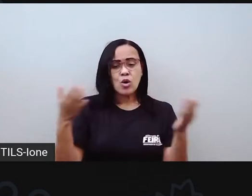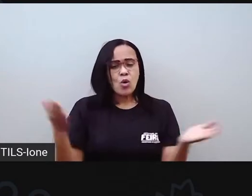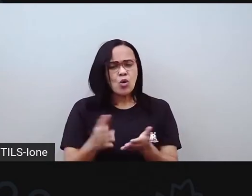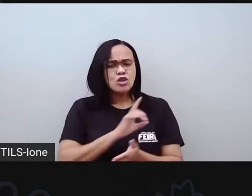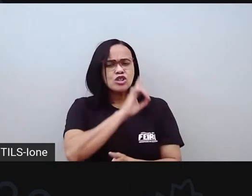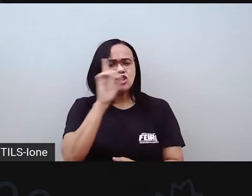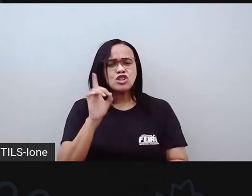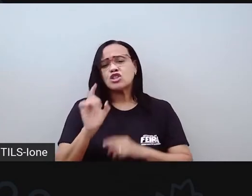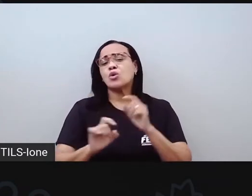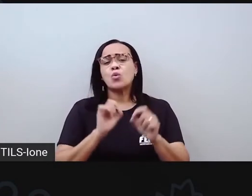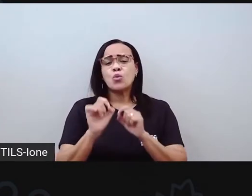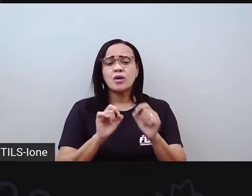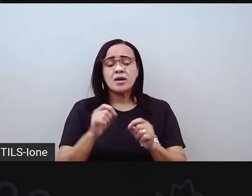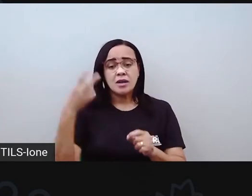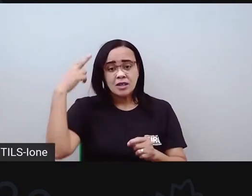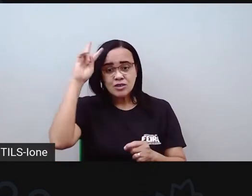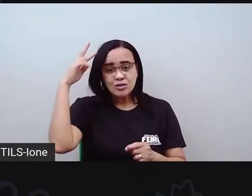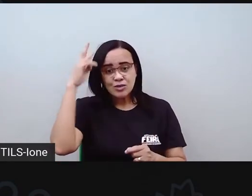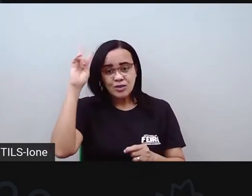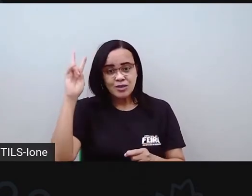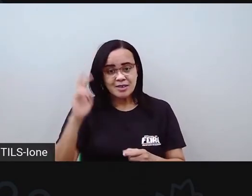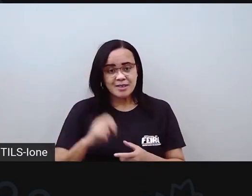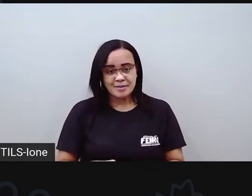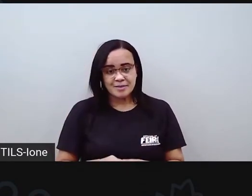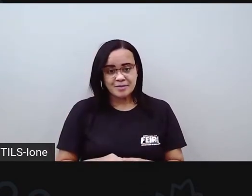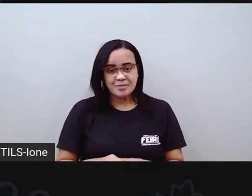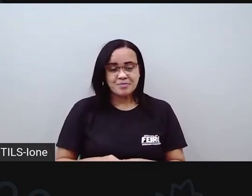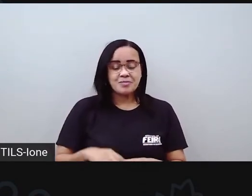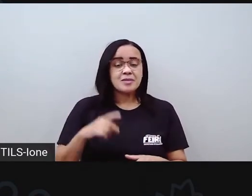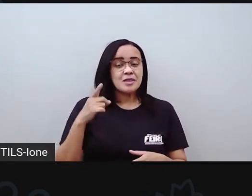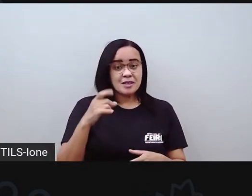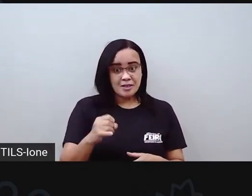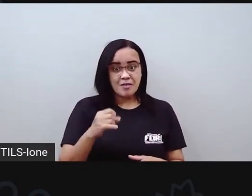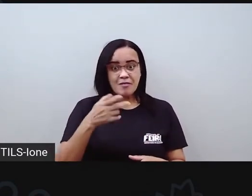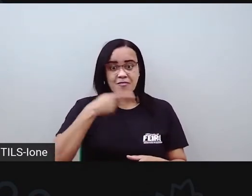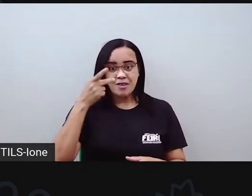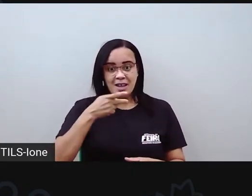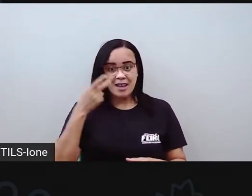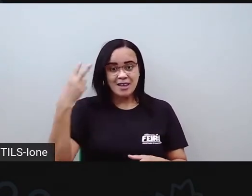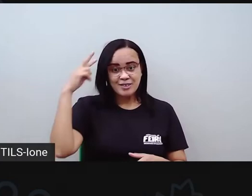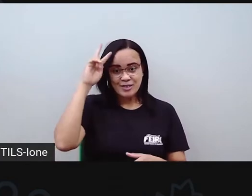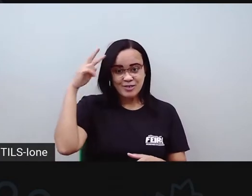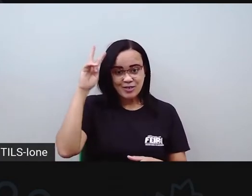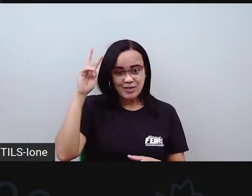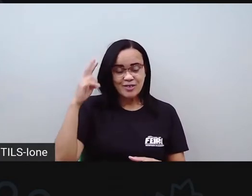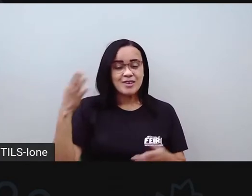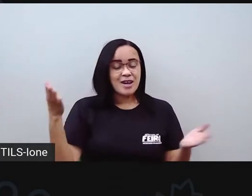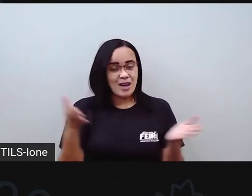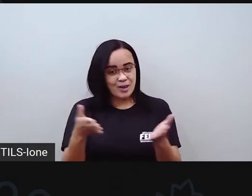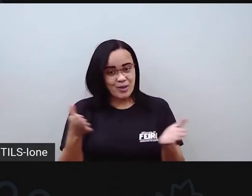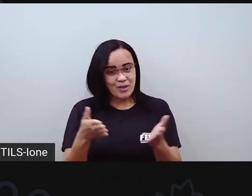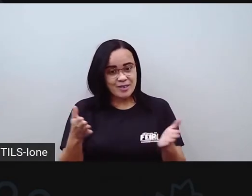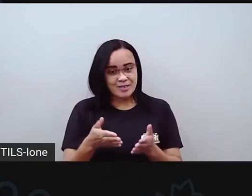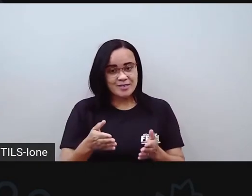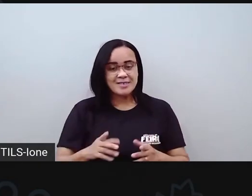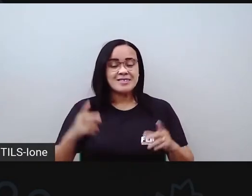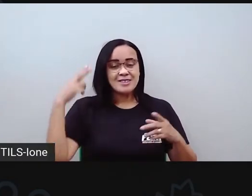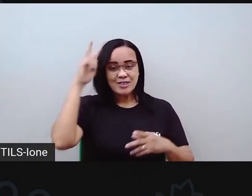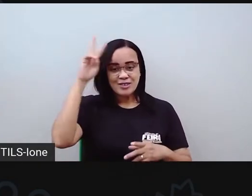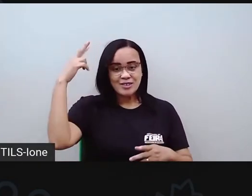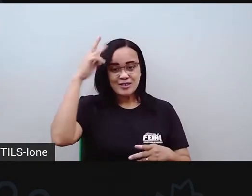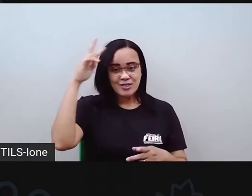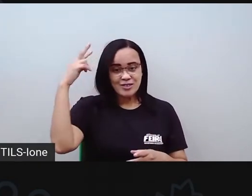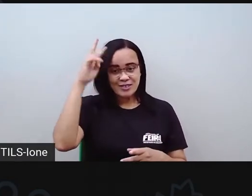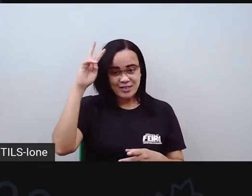eu falar a história, vocês falam agora. Quando eu falar agora, vocês falam história. História, história, história.